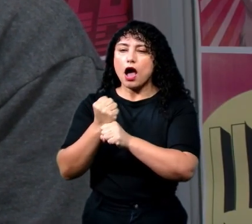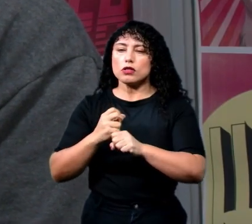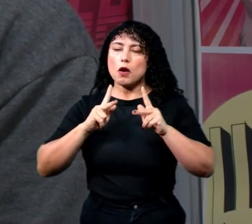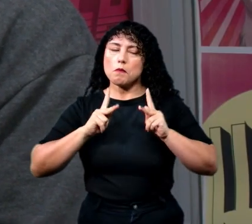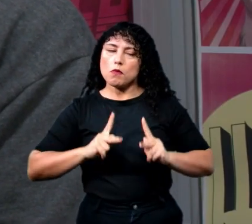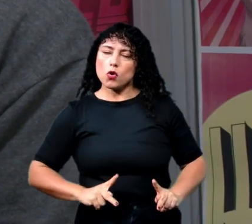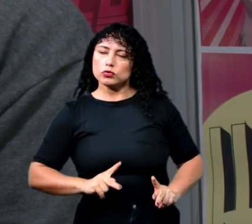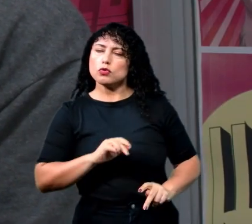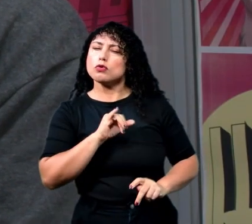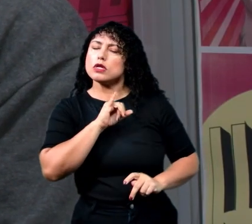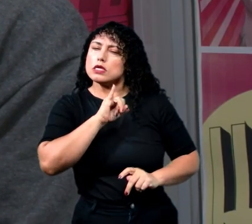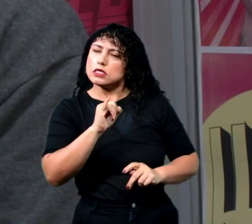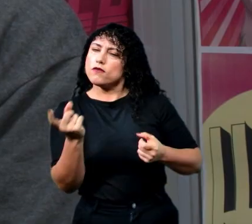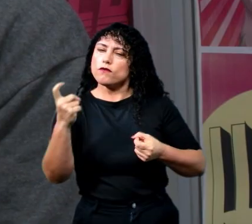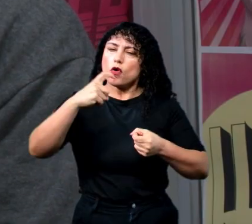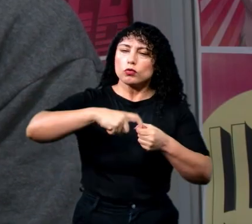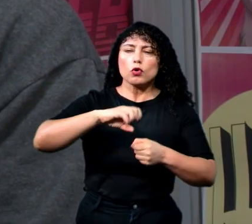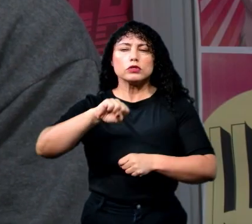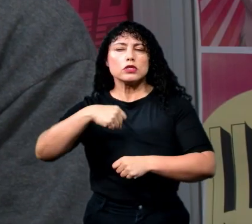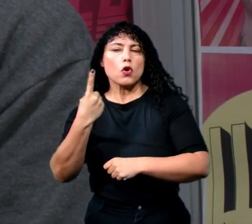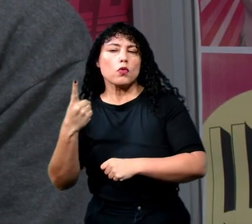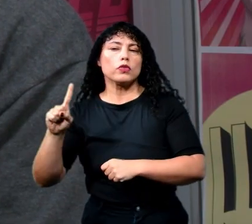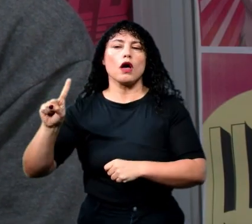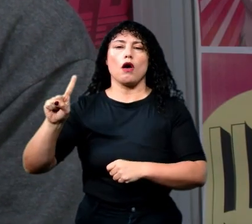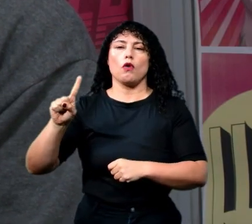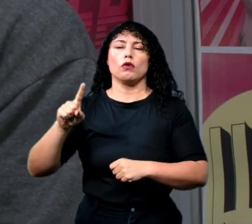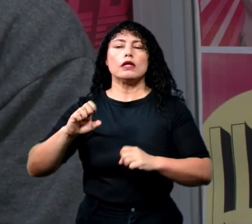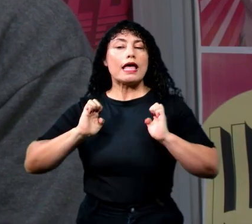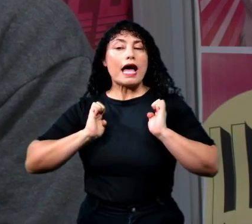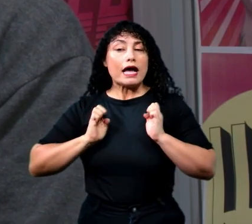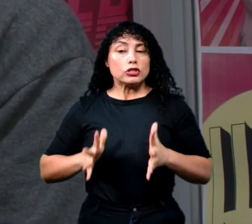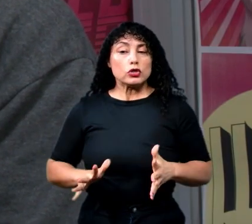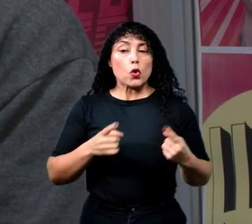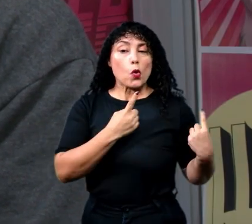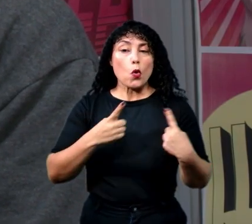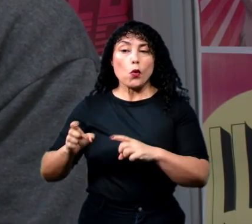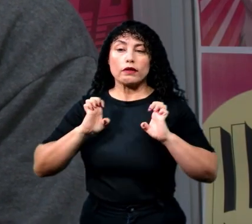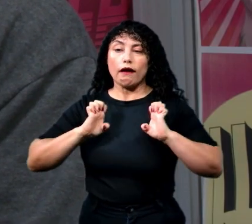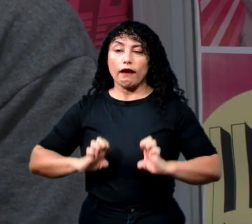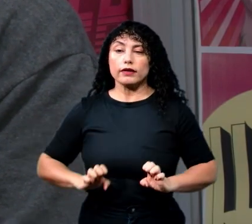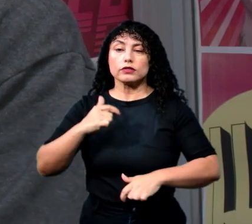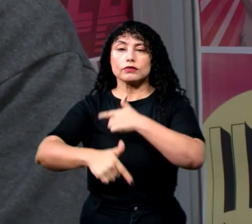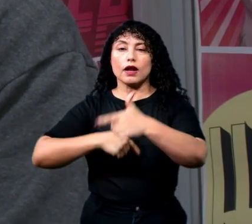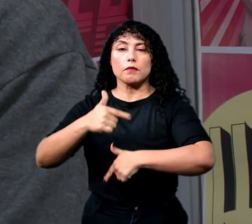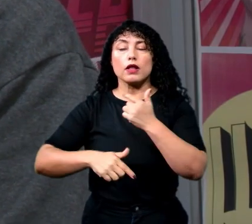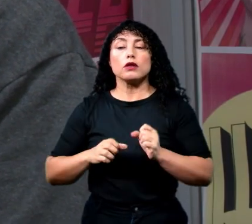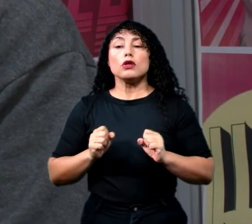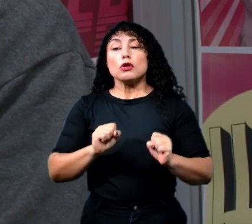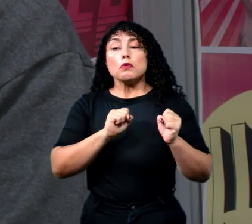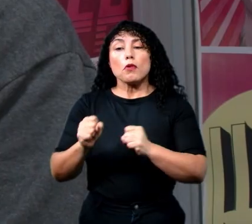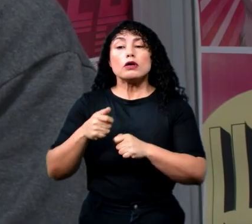se ele voltou ou não a ter aquelas atitudes antiéticas no trabalho, e aí a gente pode